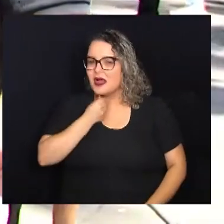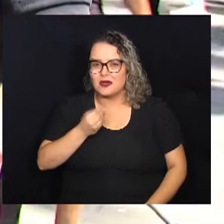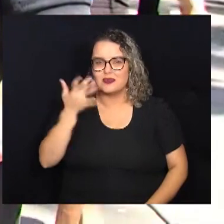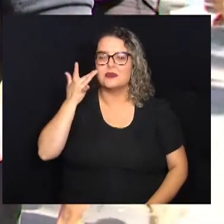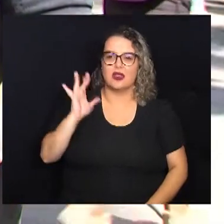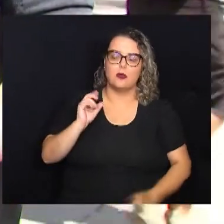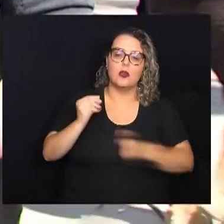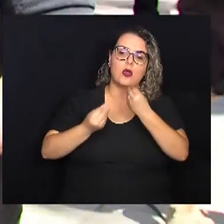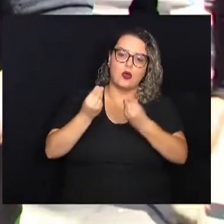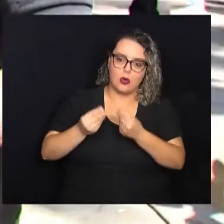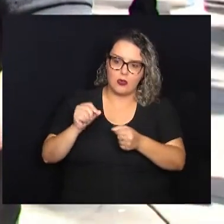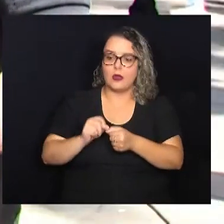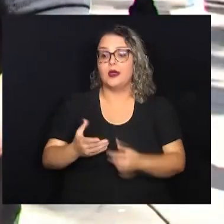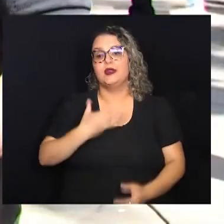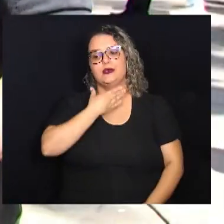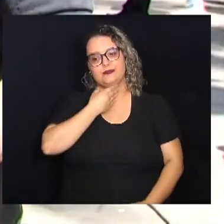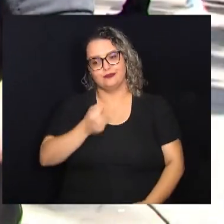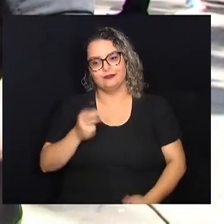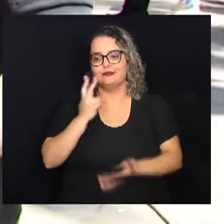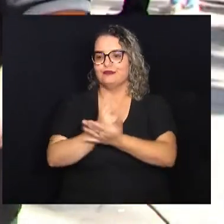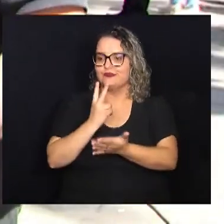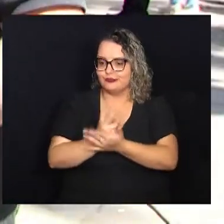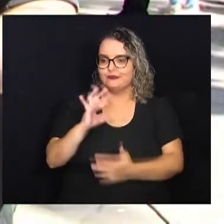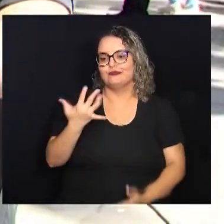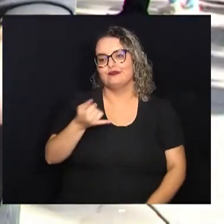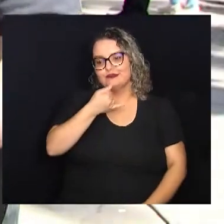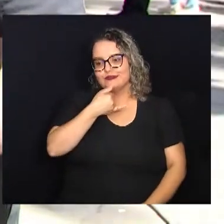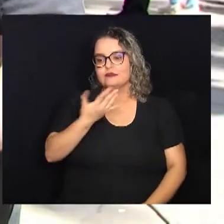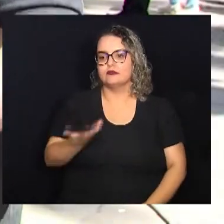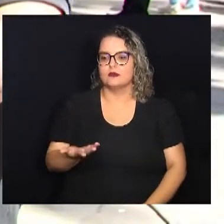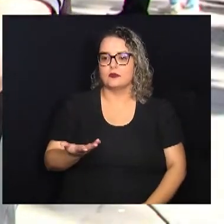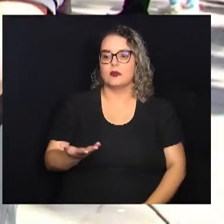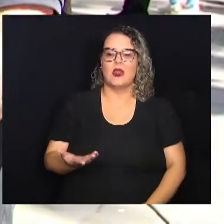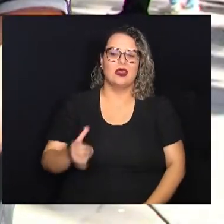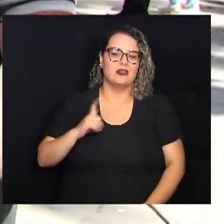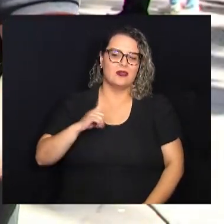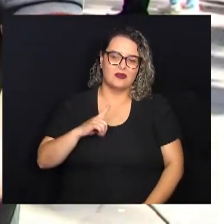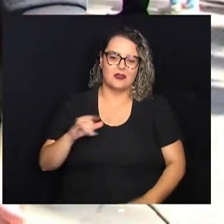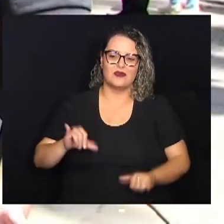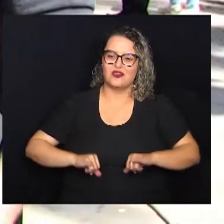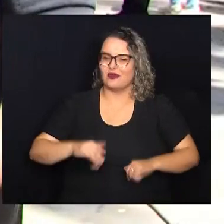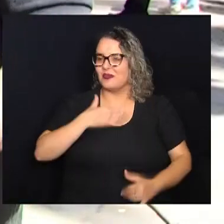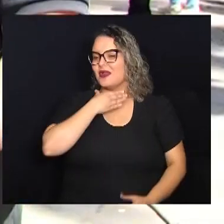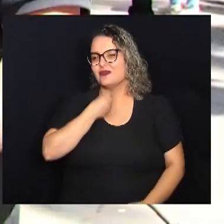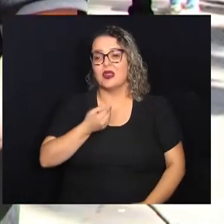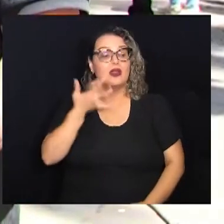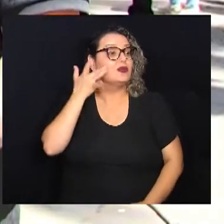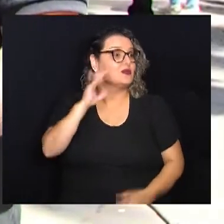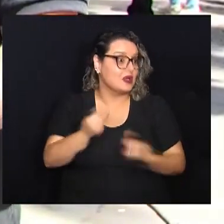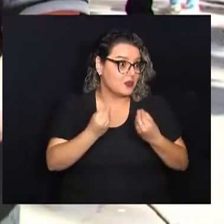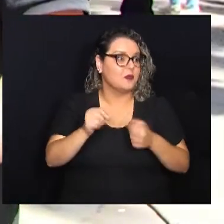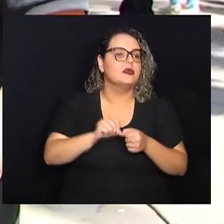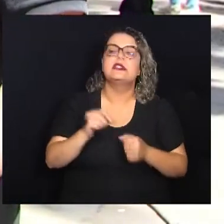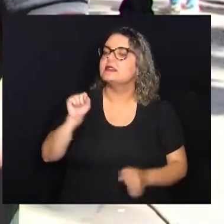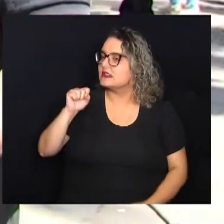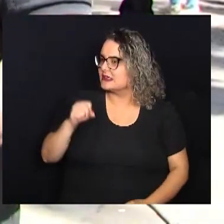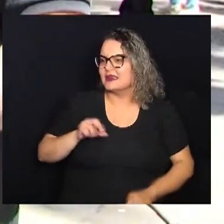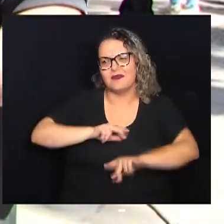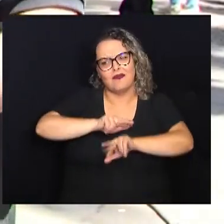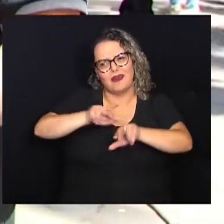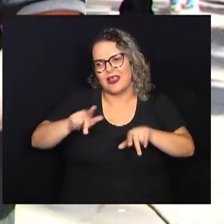gente sabe que as fraudes cada vez mais frequentes, infelizmente. Então sofreu uma fraude, não sabe o que fazer. Mesmo, Muito. A gente, infelizmente, existem